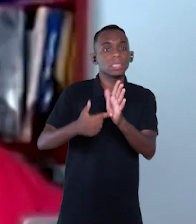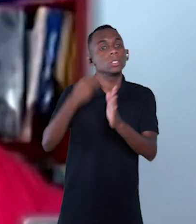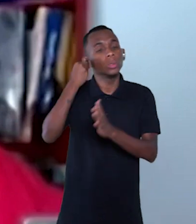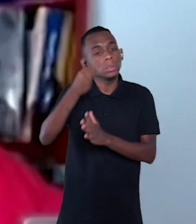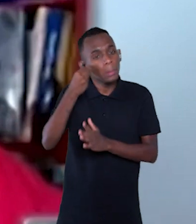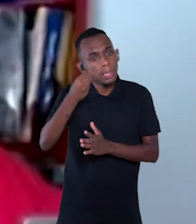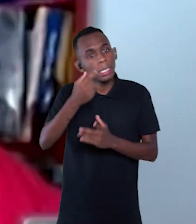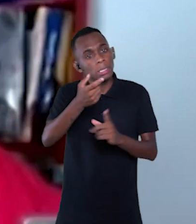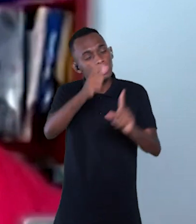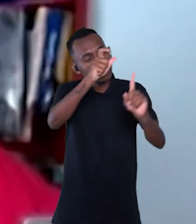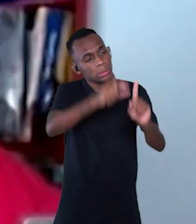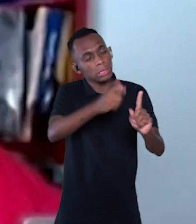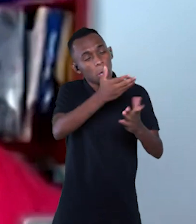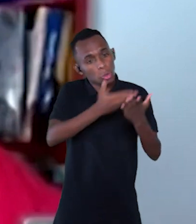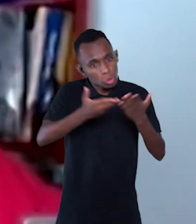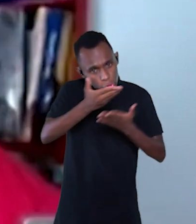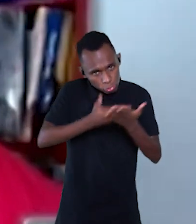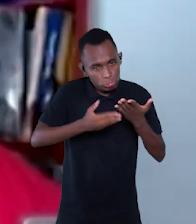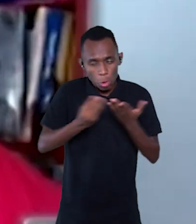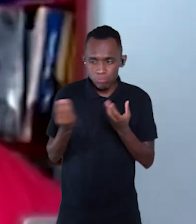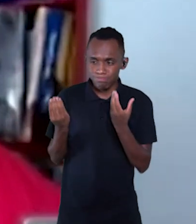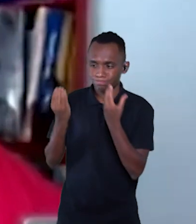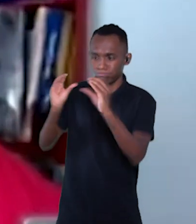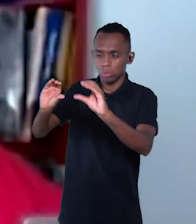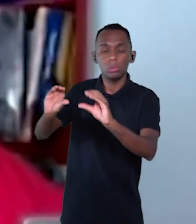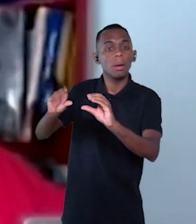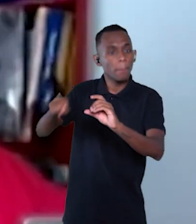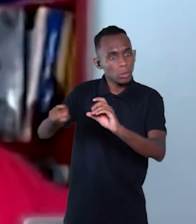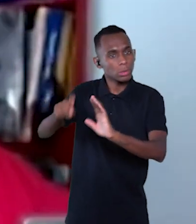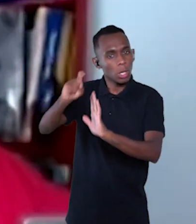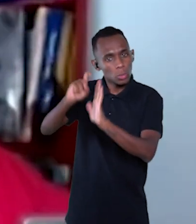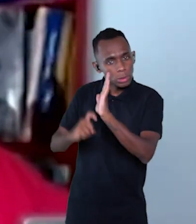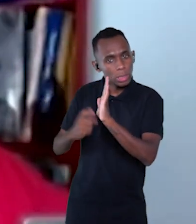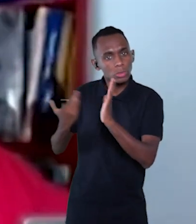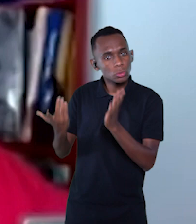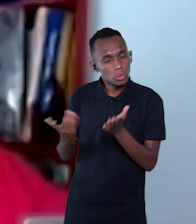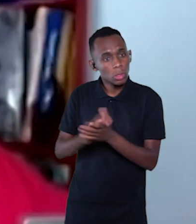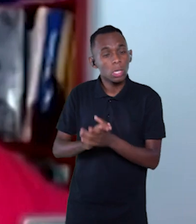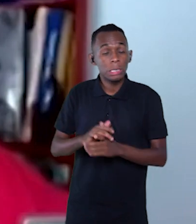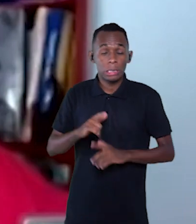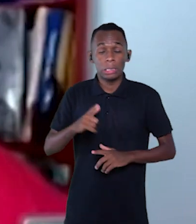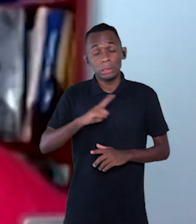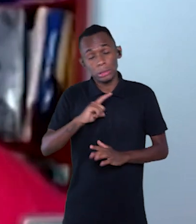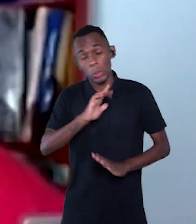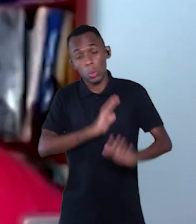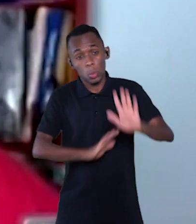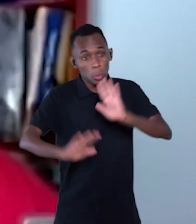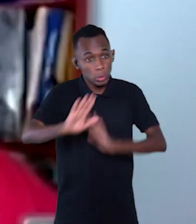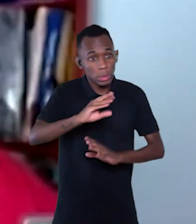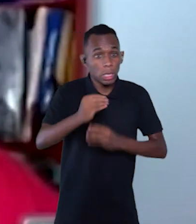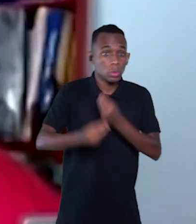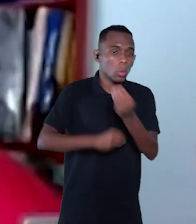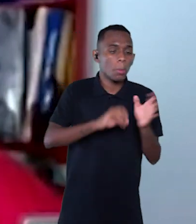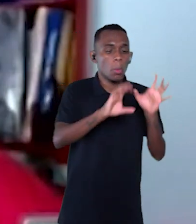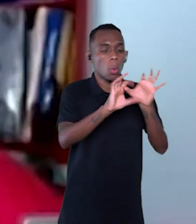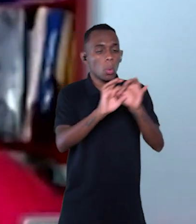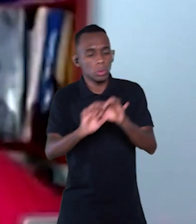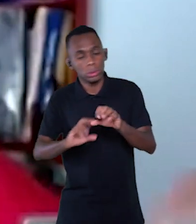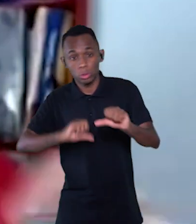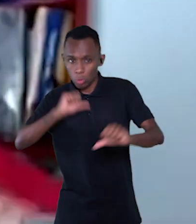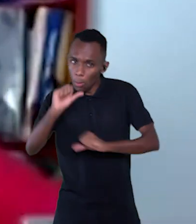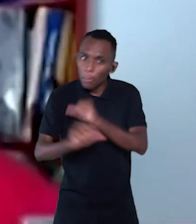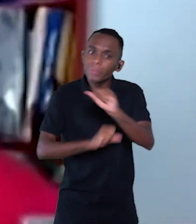né, dos pacientes que eu atendi durante toda essa jornada. Tenho sempre o cuidado, né, de mudar o contexto,